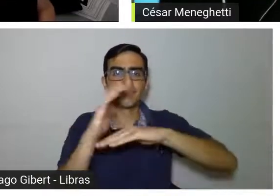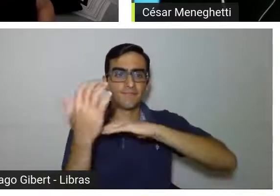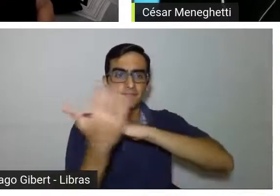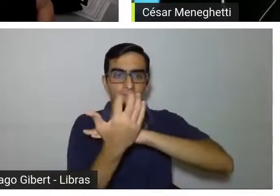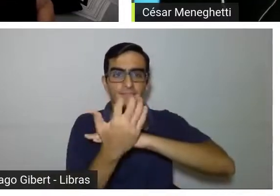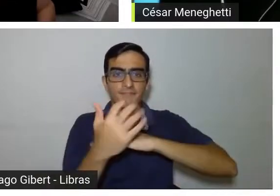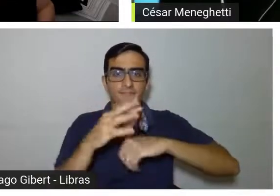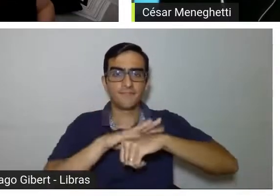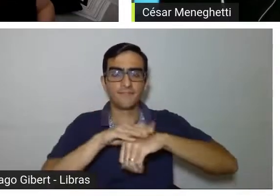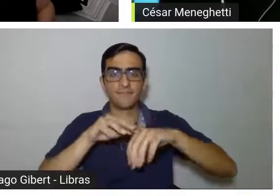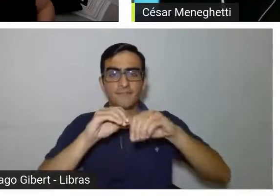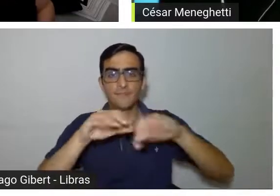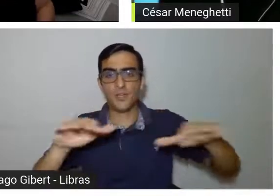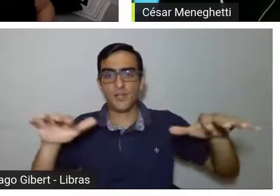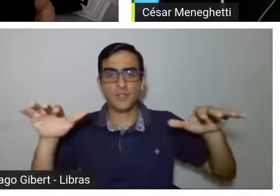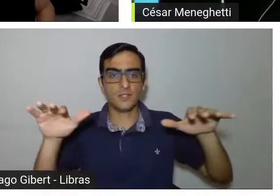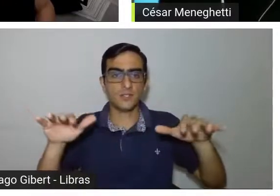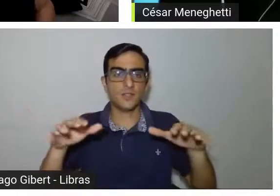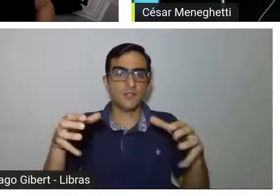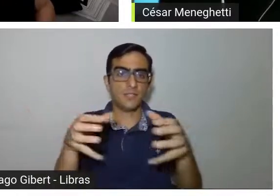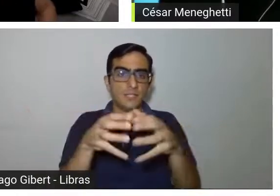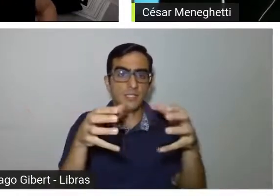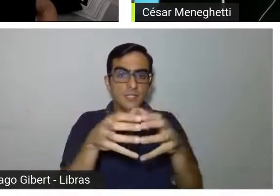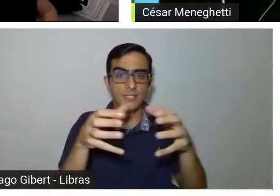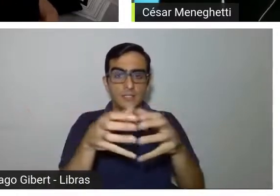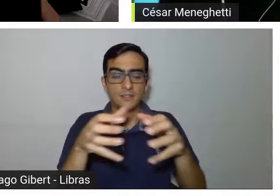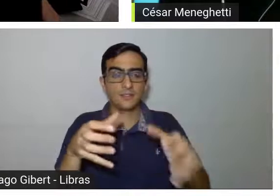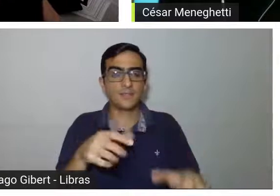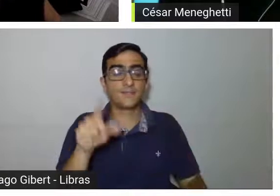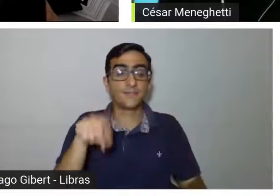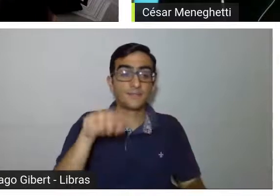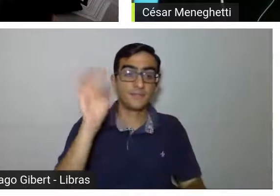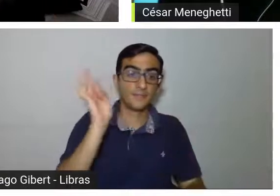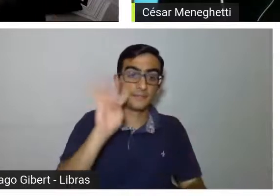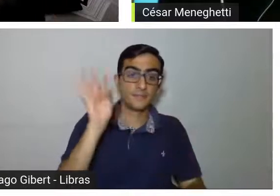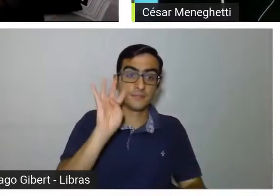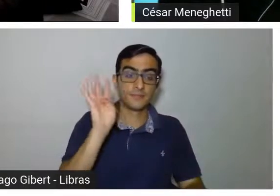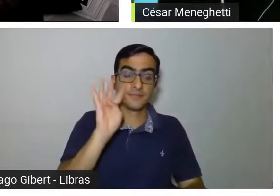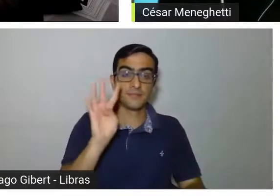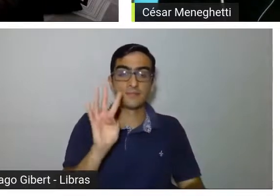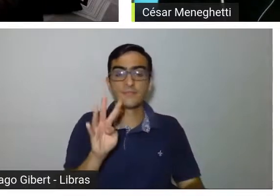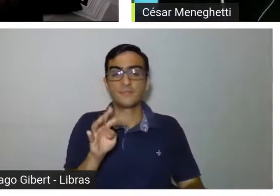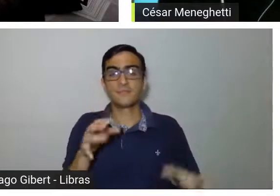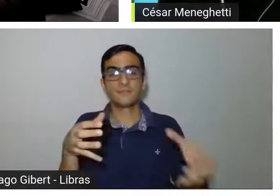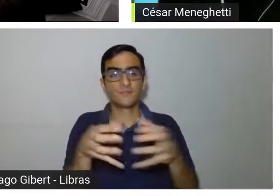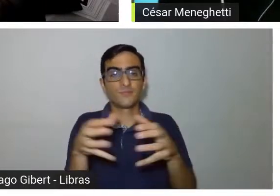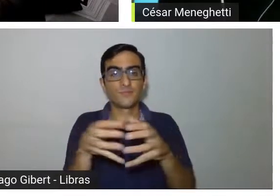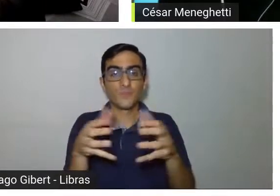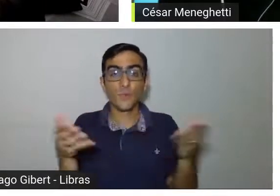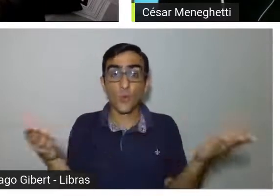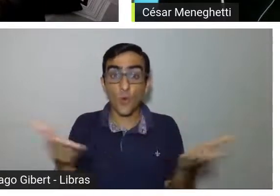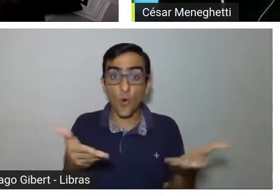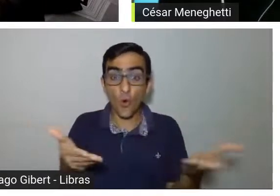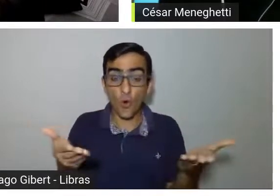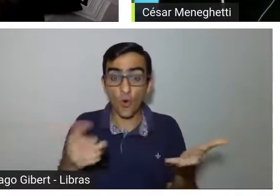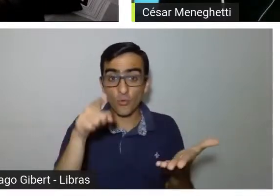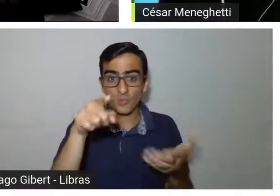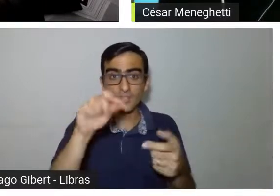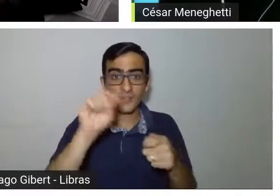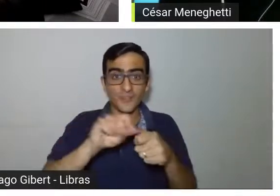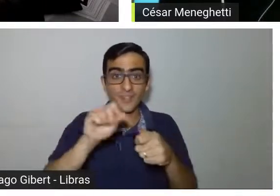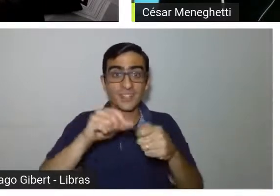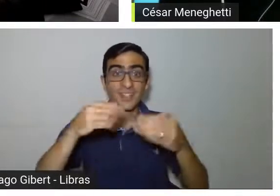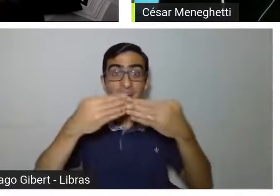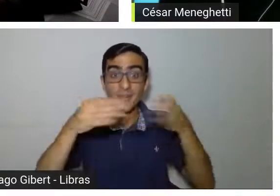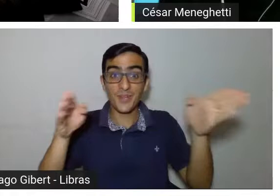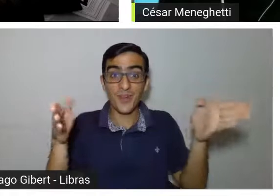Durante a pandemia, eu acho que seria legal a gente te ouvir de hoje, até dessa mostra que você abriu aí,